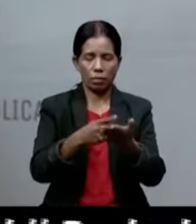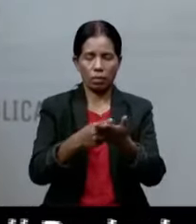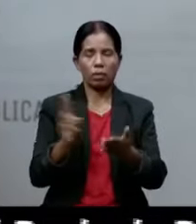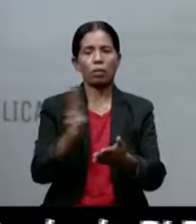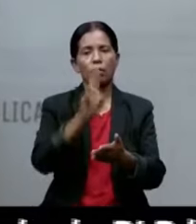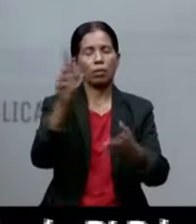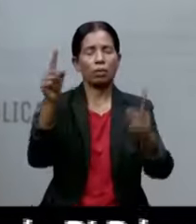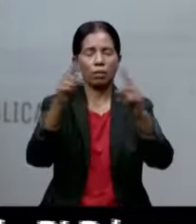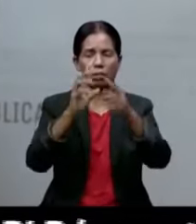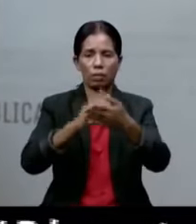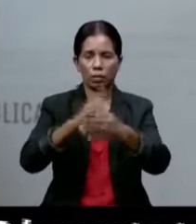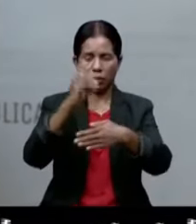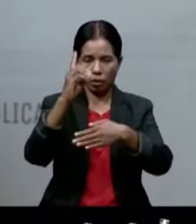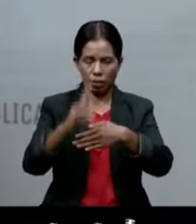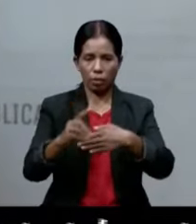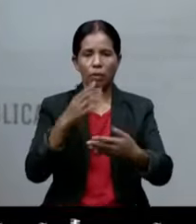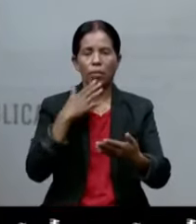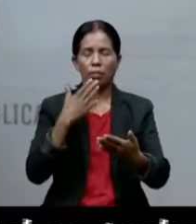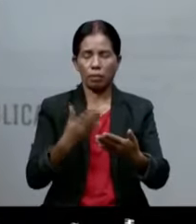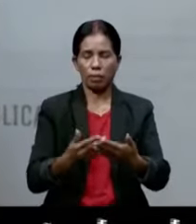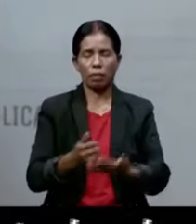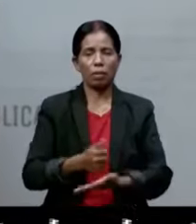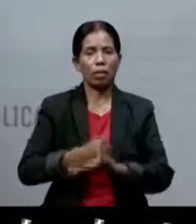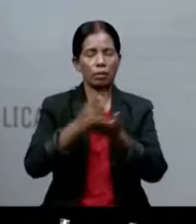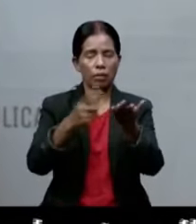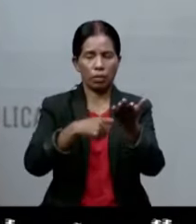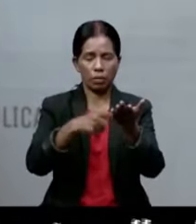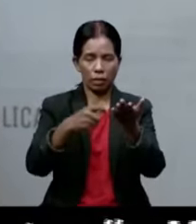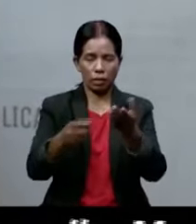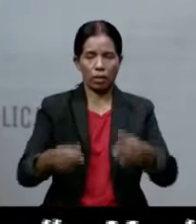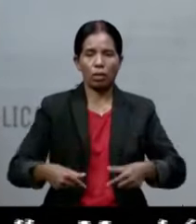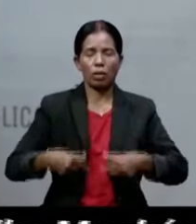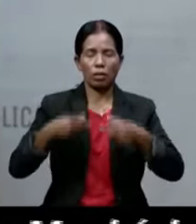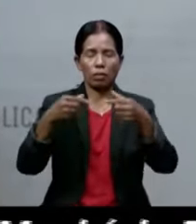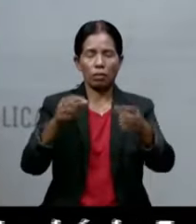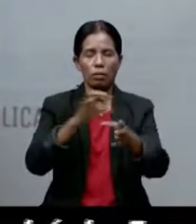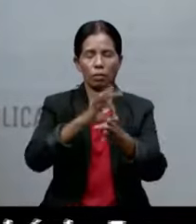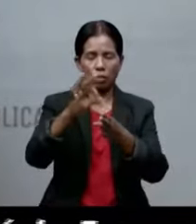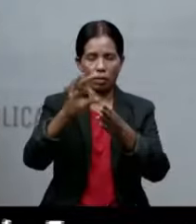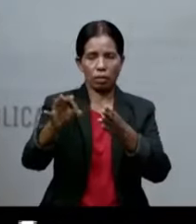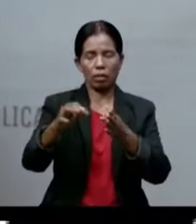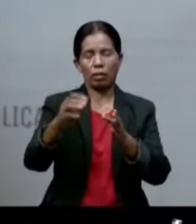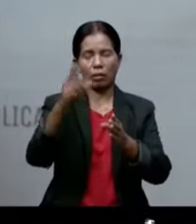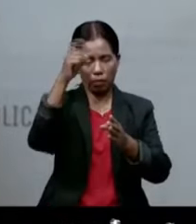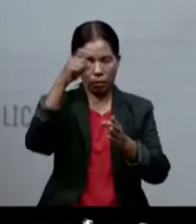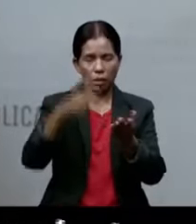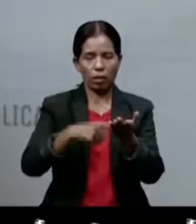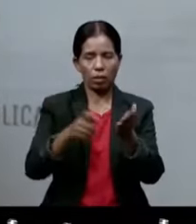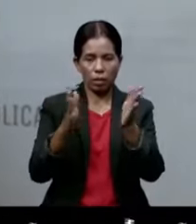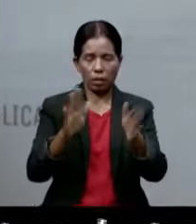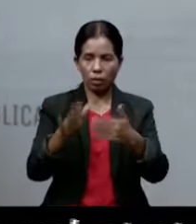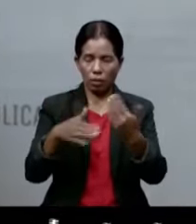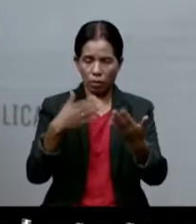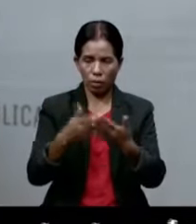UJA para desenvolvimento sustentável. Apoio técnico fornece formação habilidade pessoal técnico local Sira